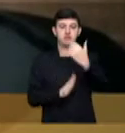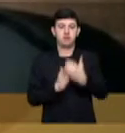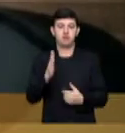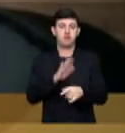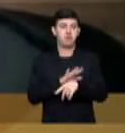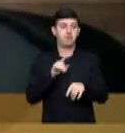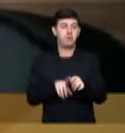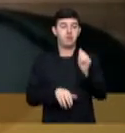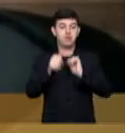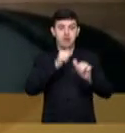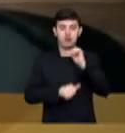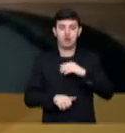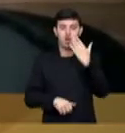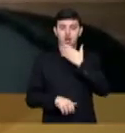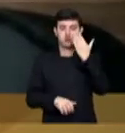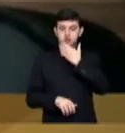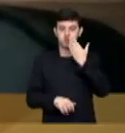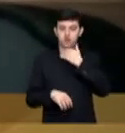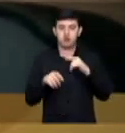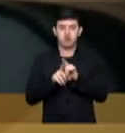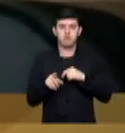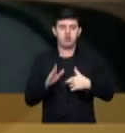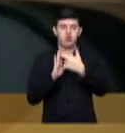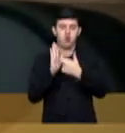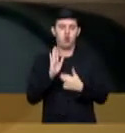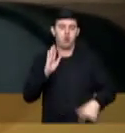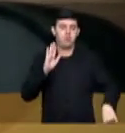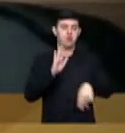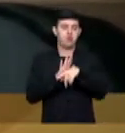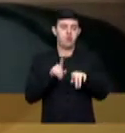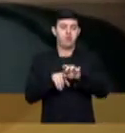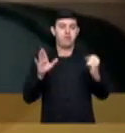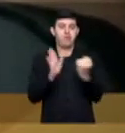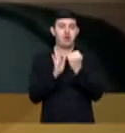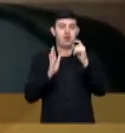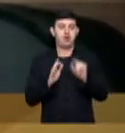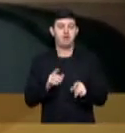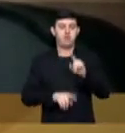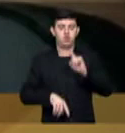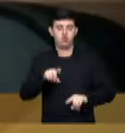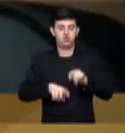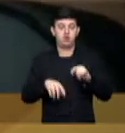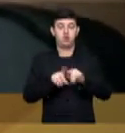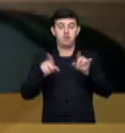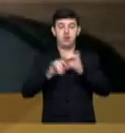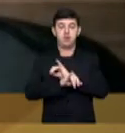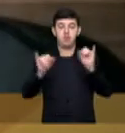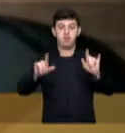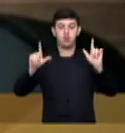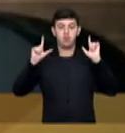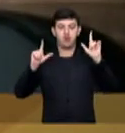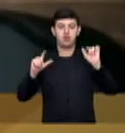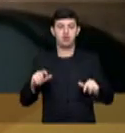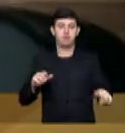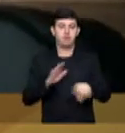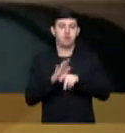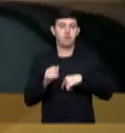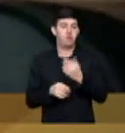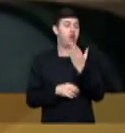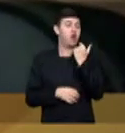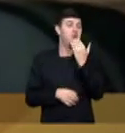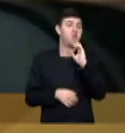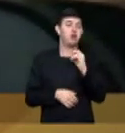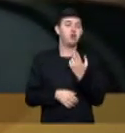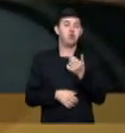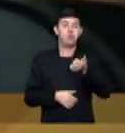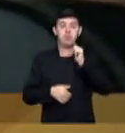dos produtos e restrições à propaganda de alimentos e bebidas não saudáveis,